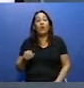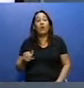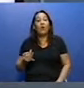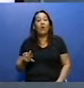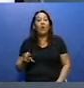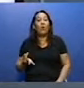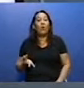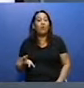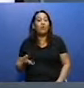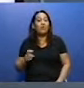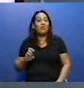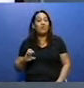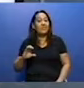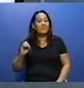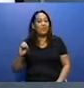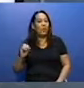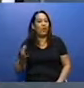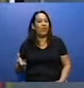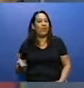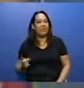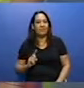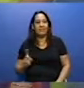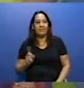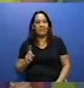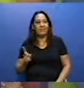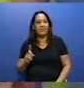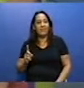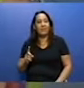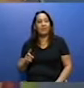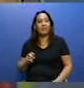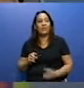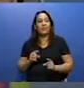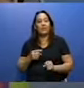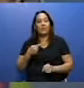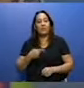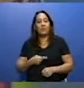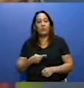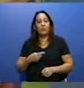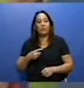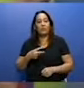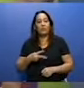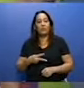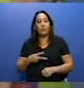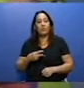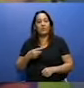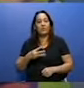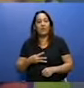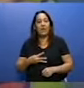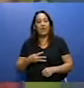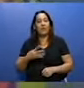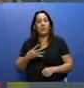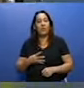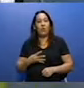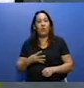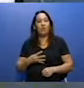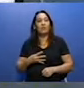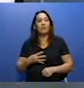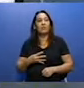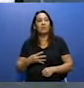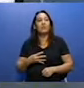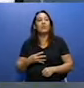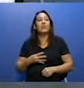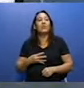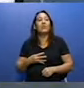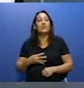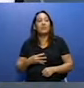50 morangos? Não, né, gente? O que eu descobri aqui? Que está aumentando de 1 em 1. Então, a